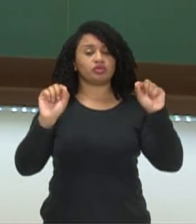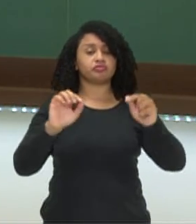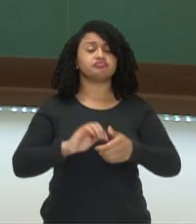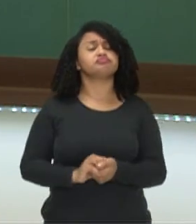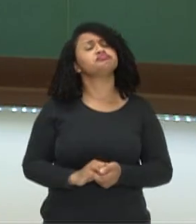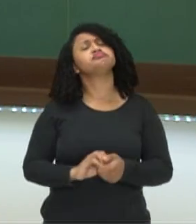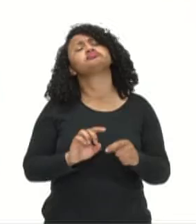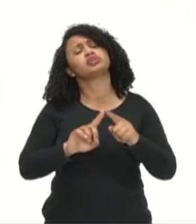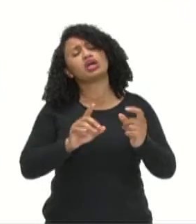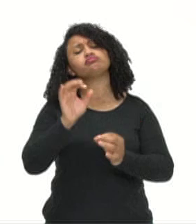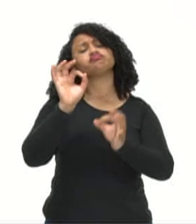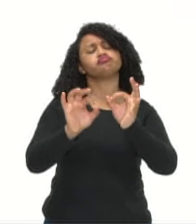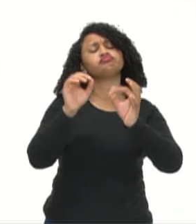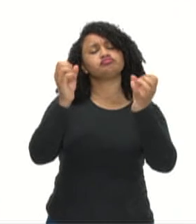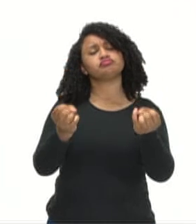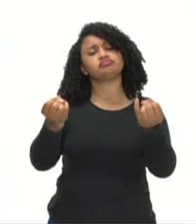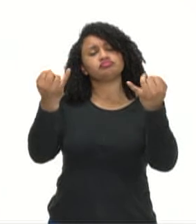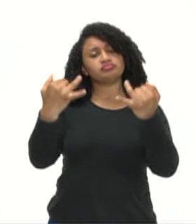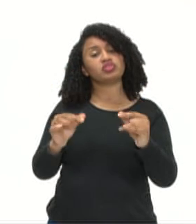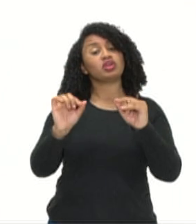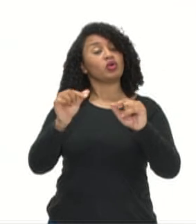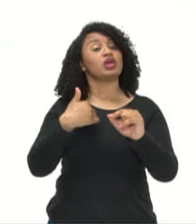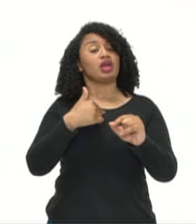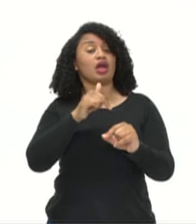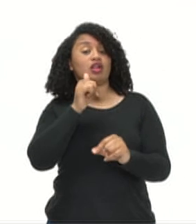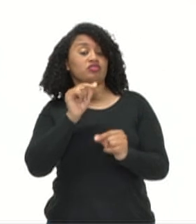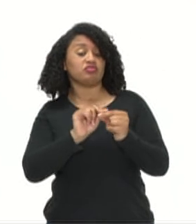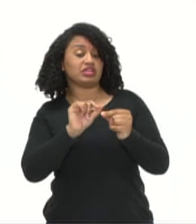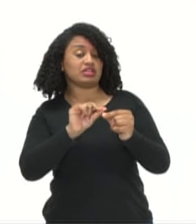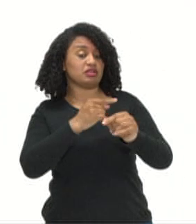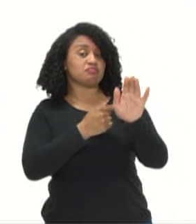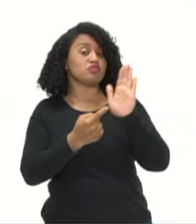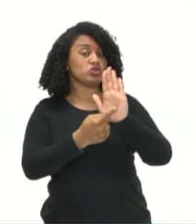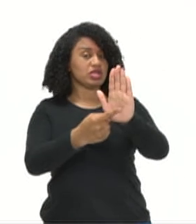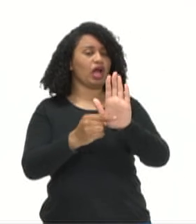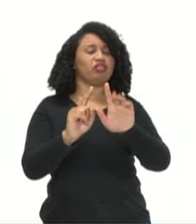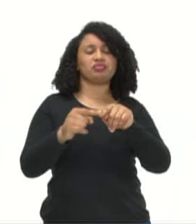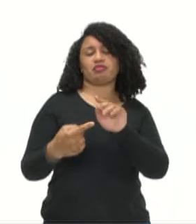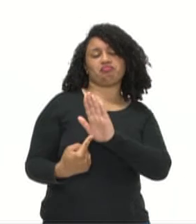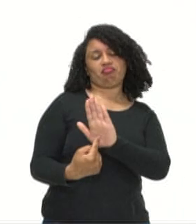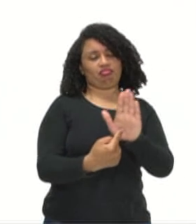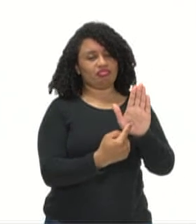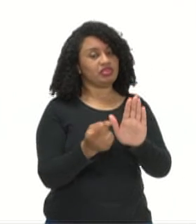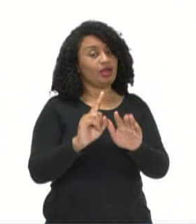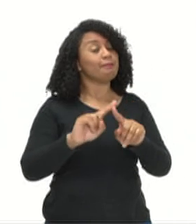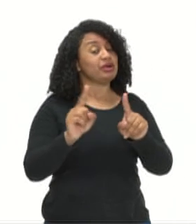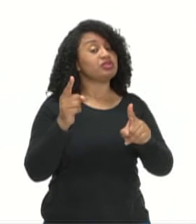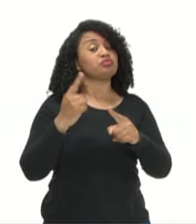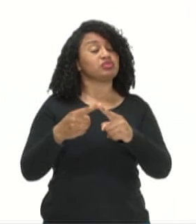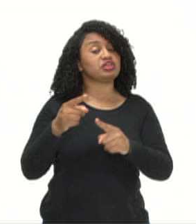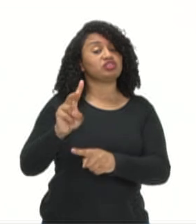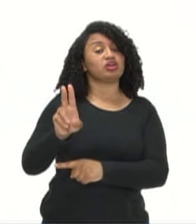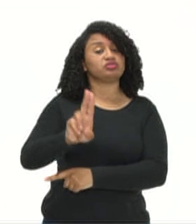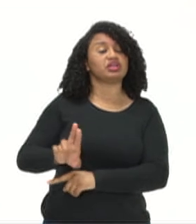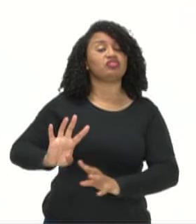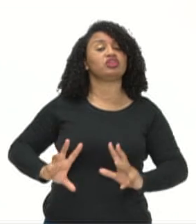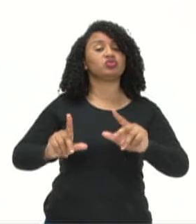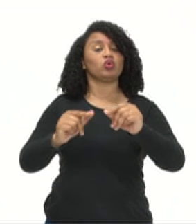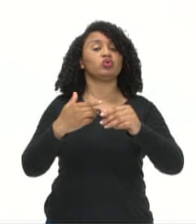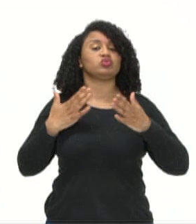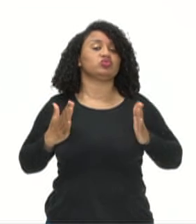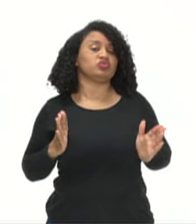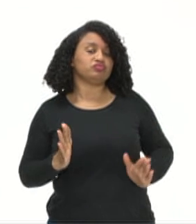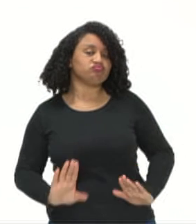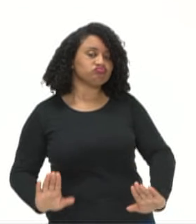Mas é justo explicar que ela não os trazia assim por faceira, senão porque já gastara todos os vestidos de mangas